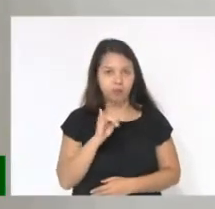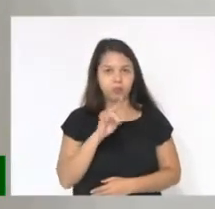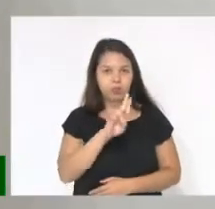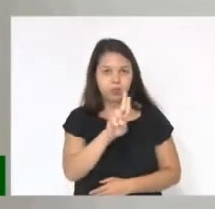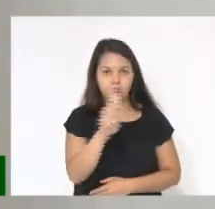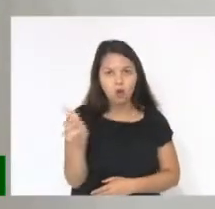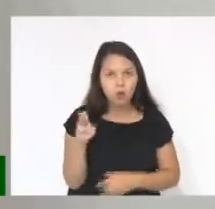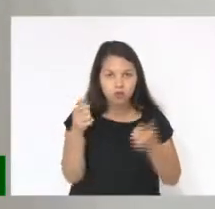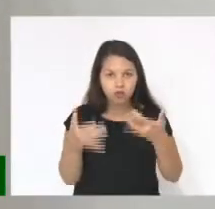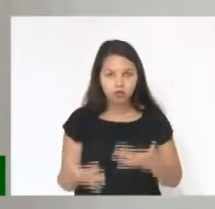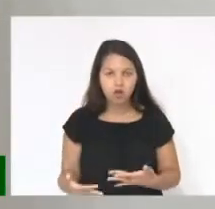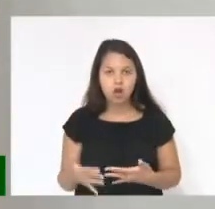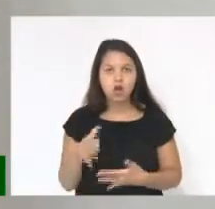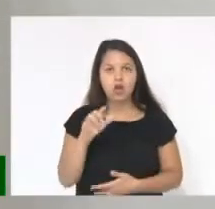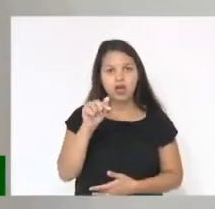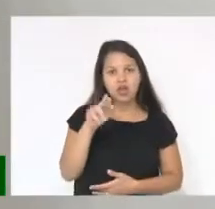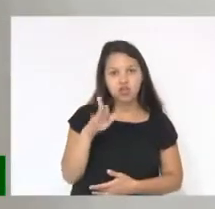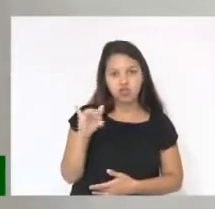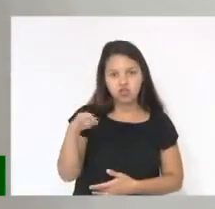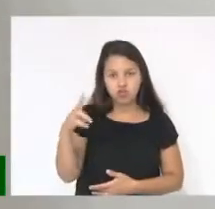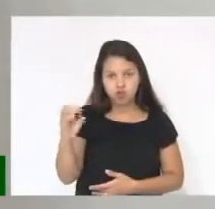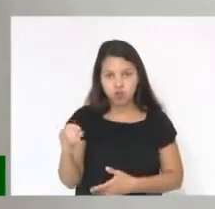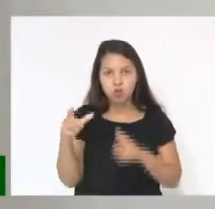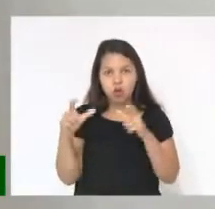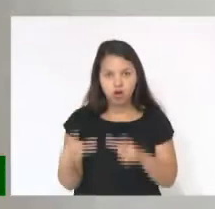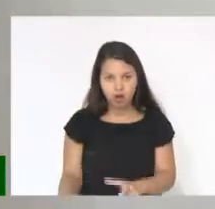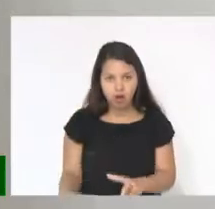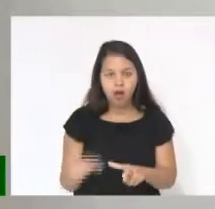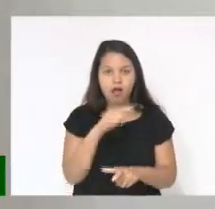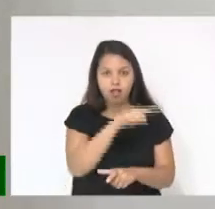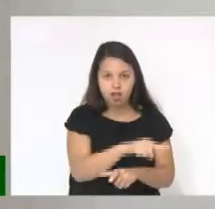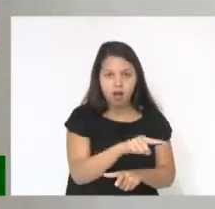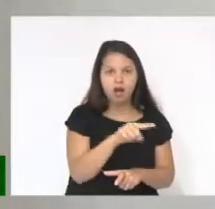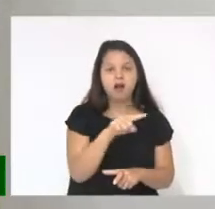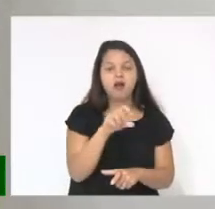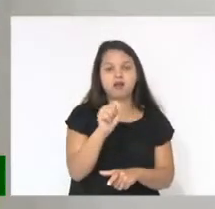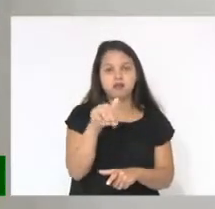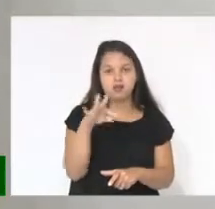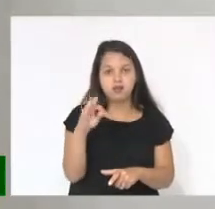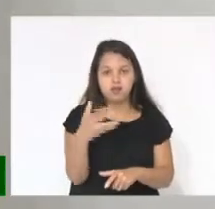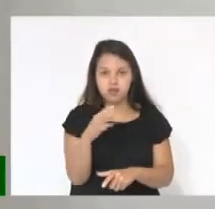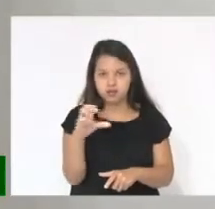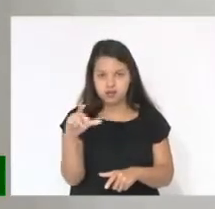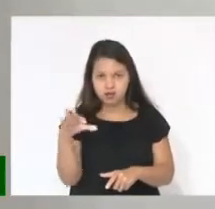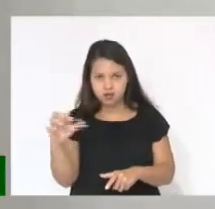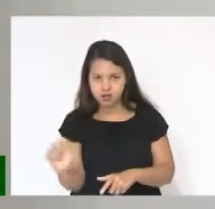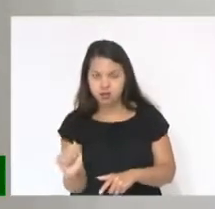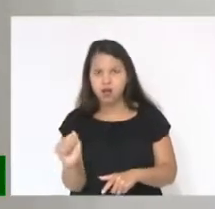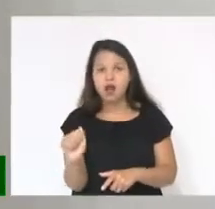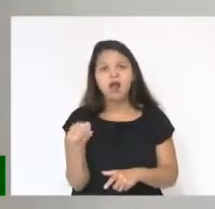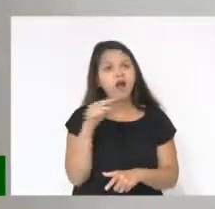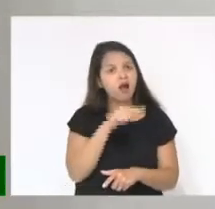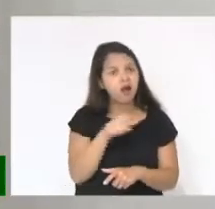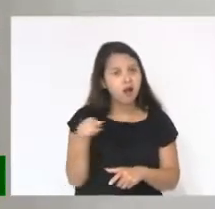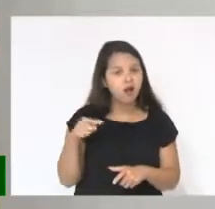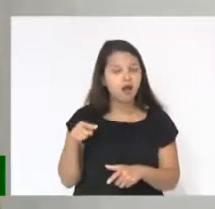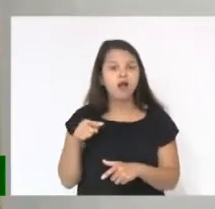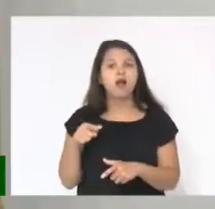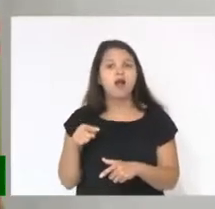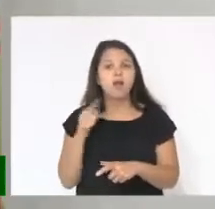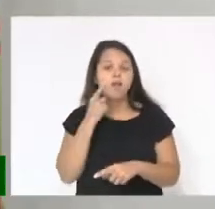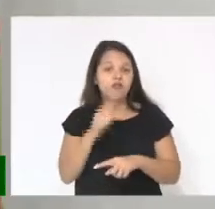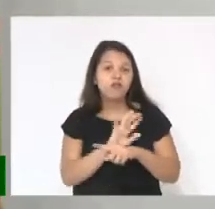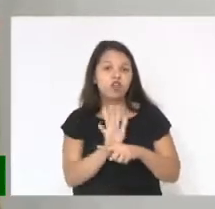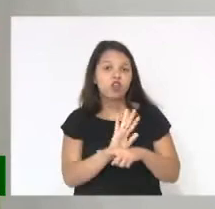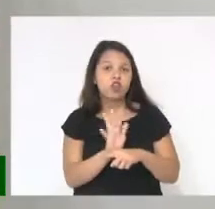amigo Guedinho, de Santa Cecília, que é Edson Guedes Ferreira, que passa um vídeo apavorado,